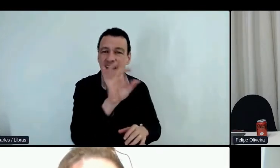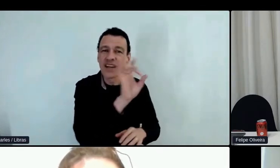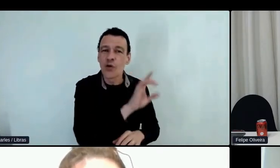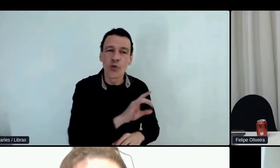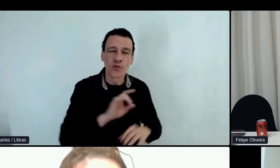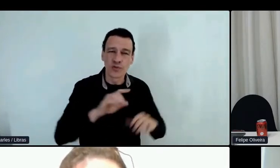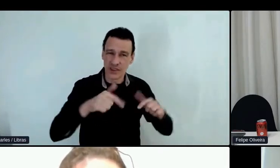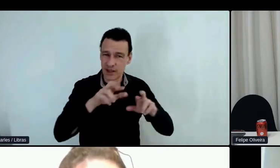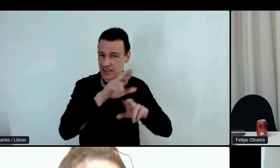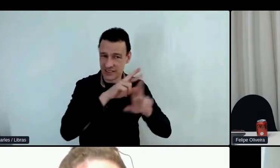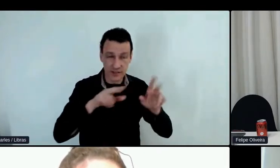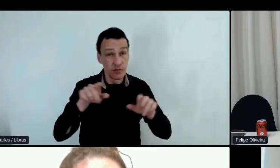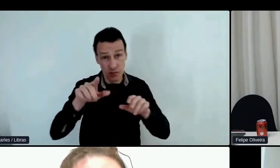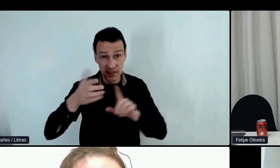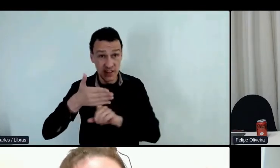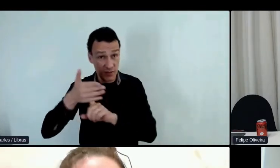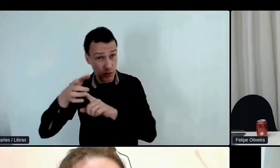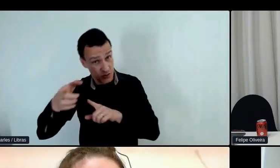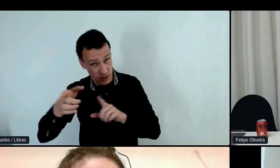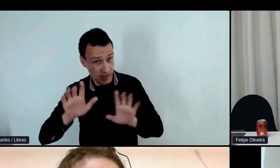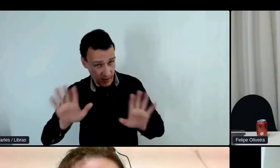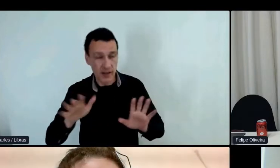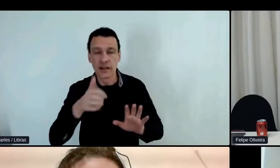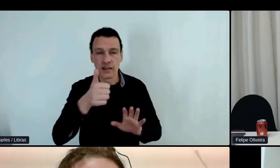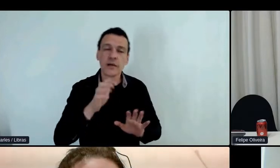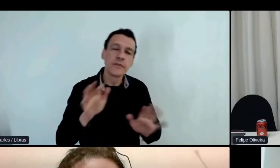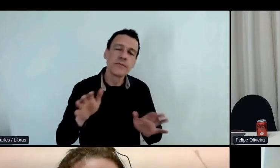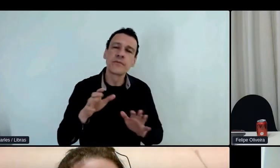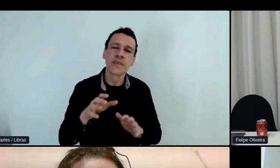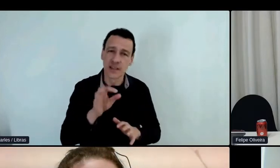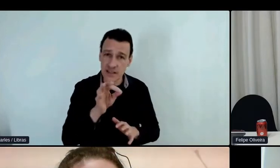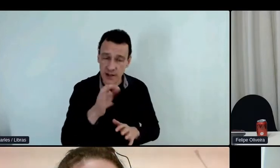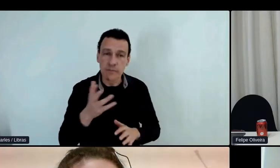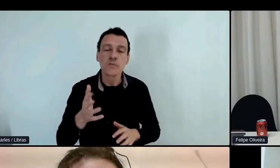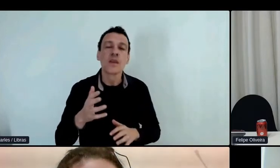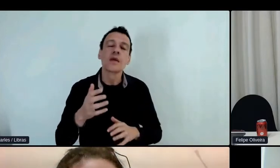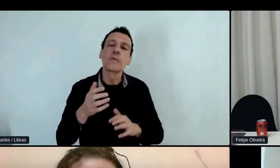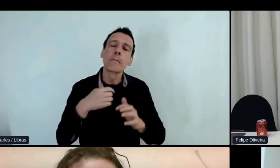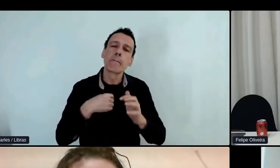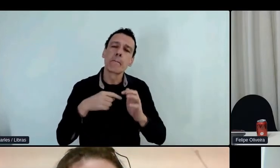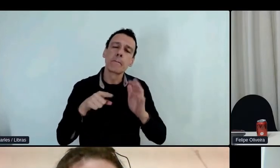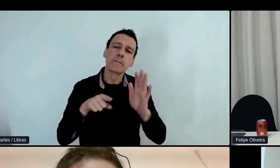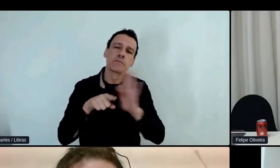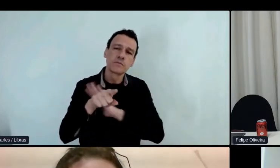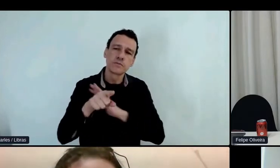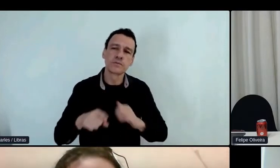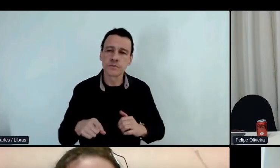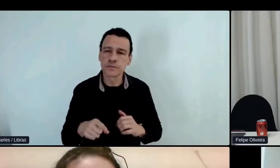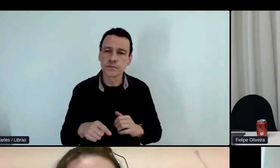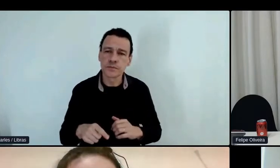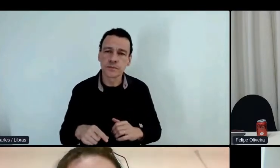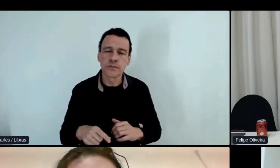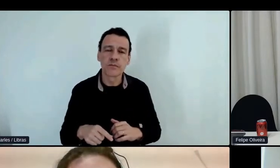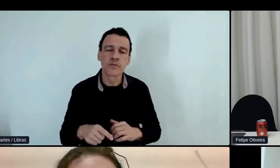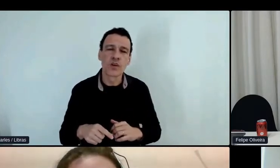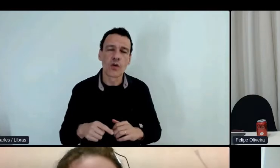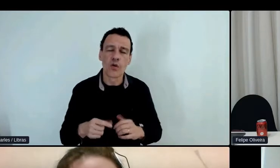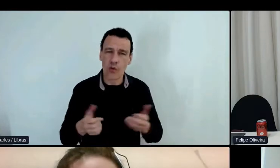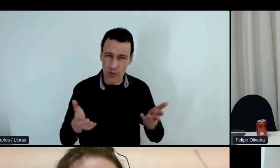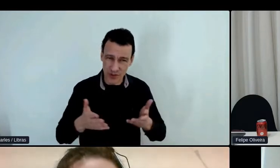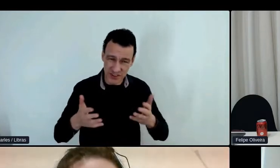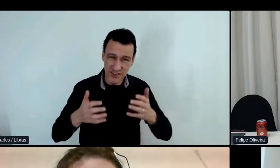você está participando aí de uma realidade em tecnologia que é diferente, até mesmo de todo mundo que está aqui, né?